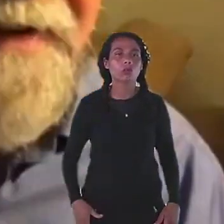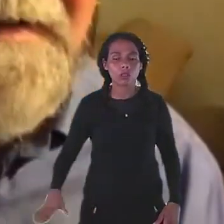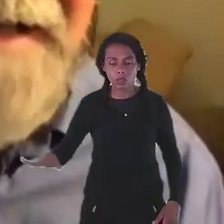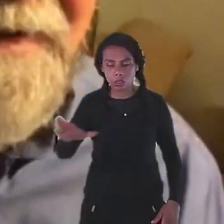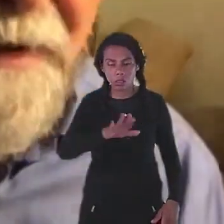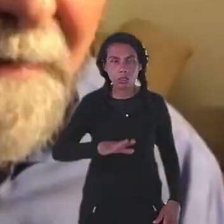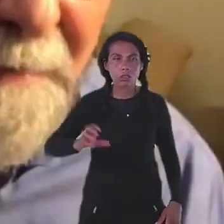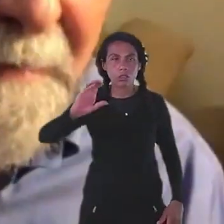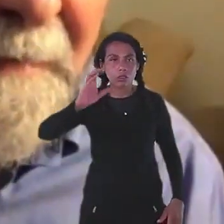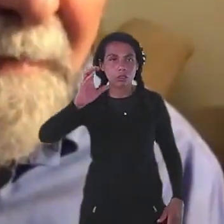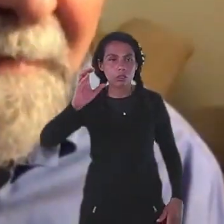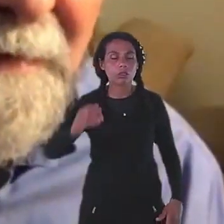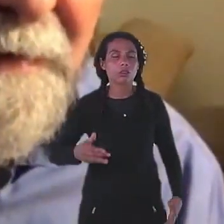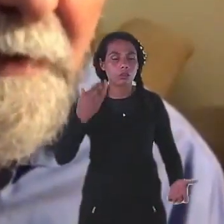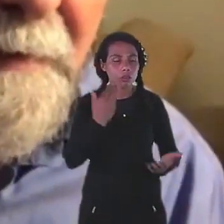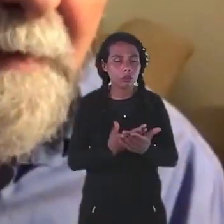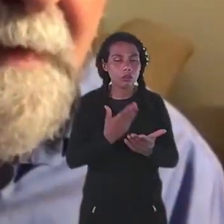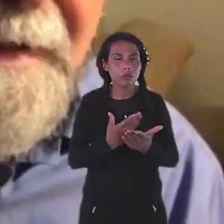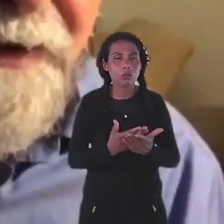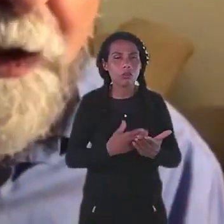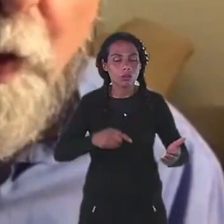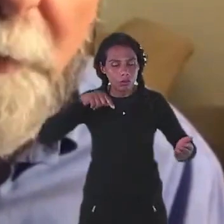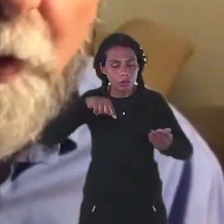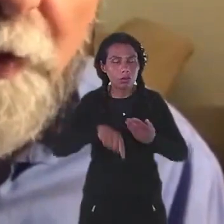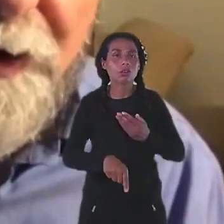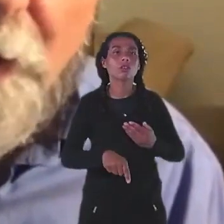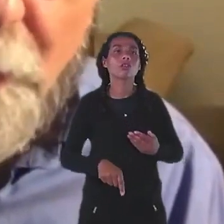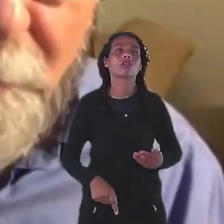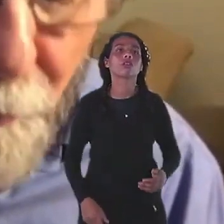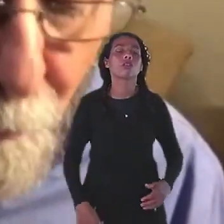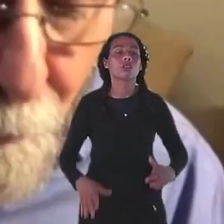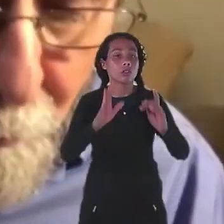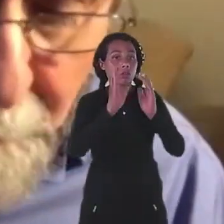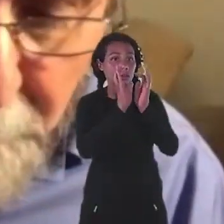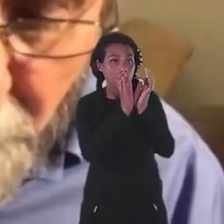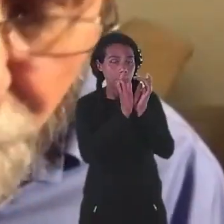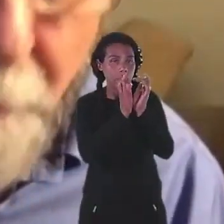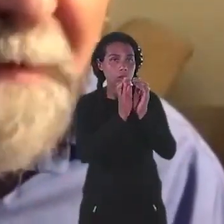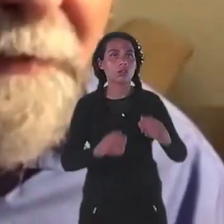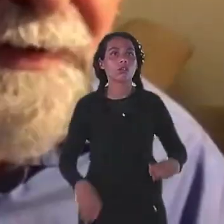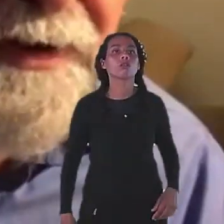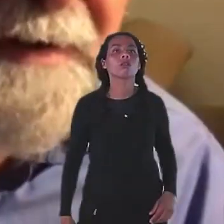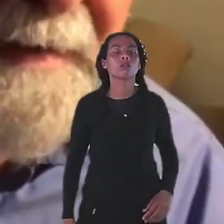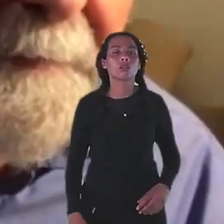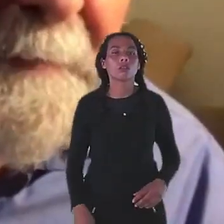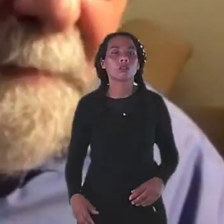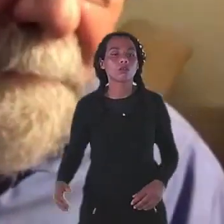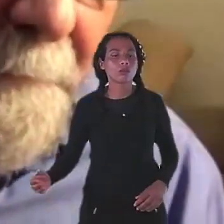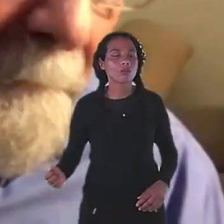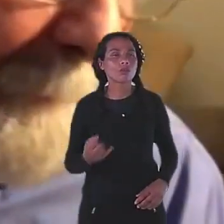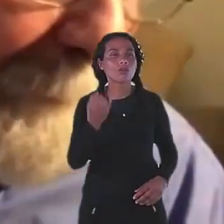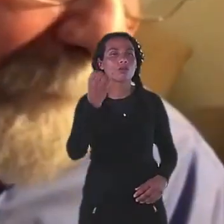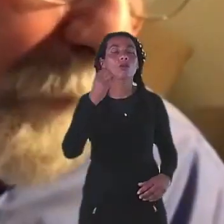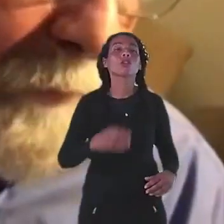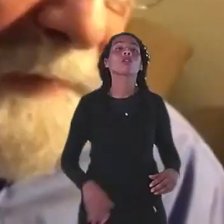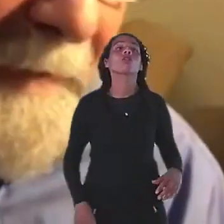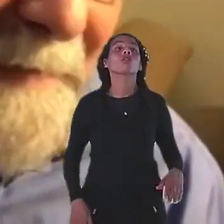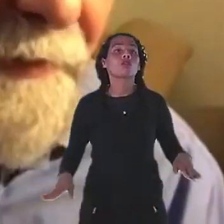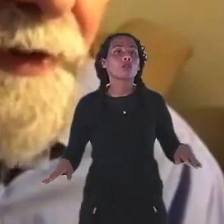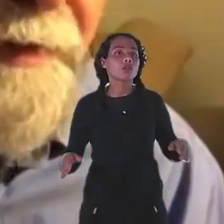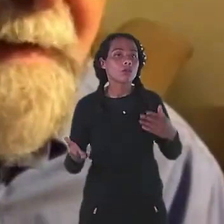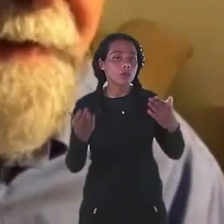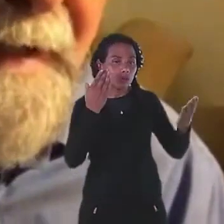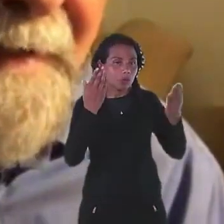a descrição sintática, né, de como os computadores digitais